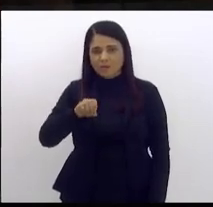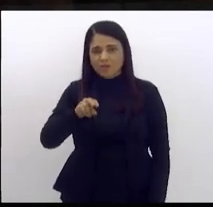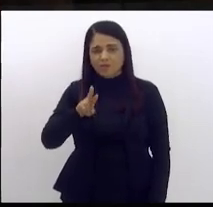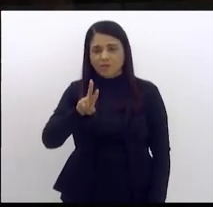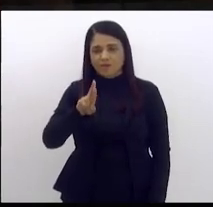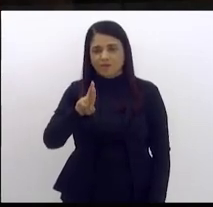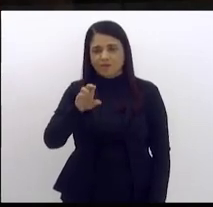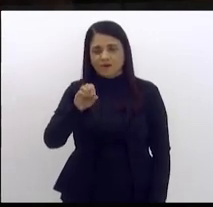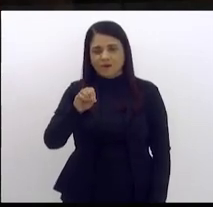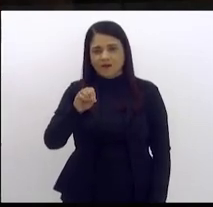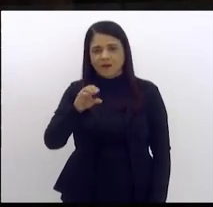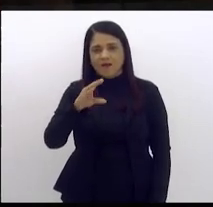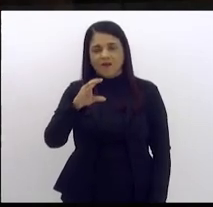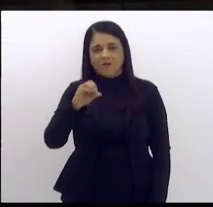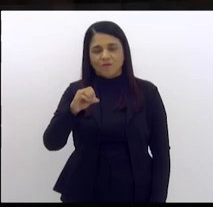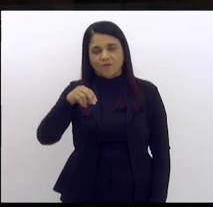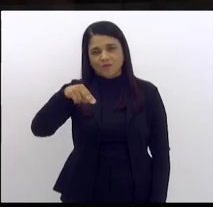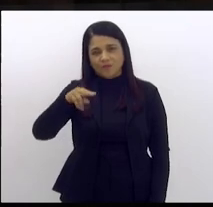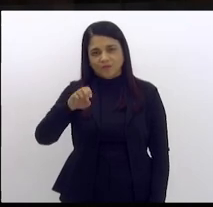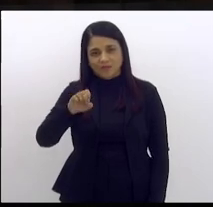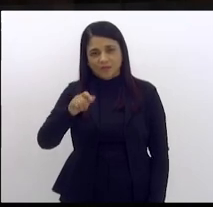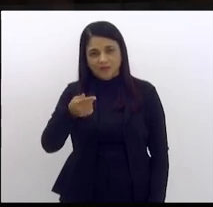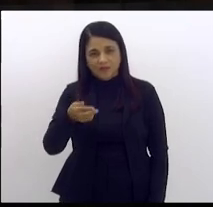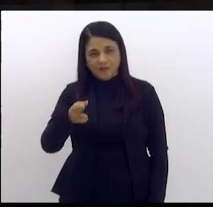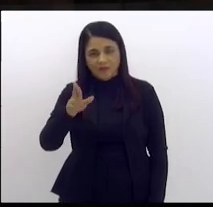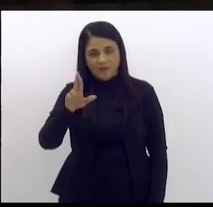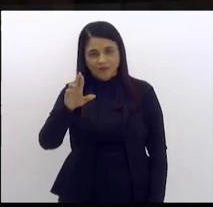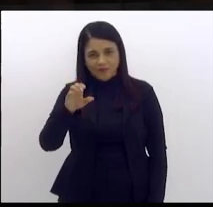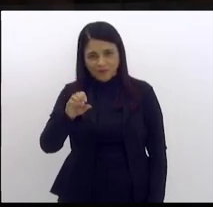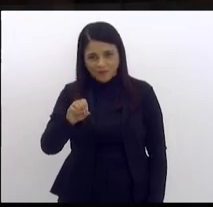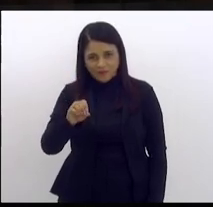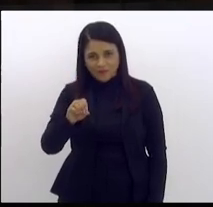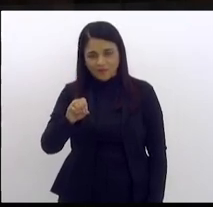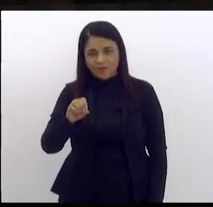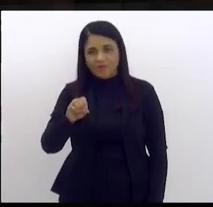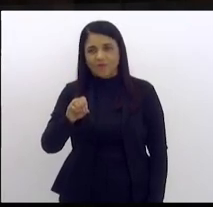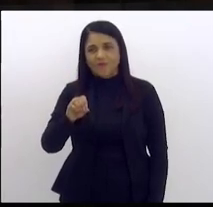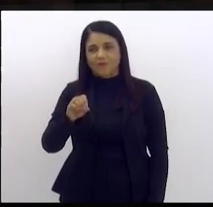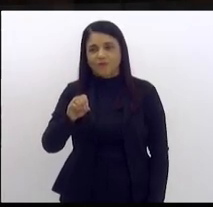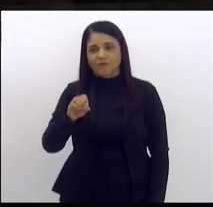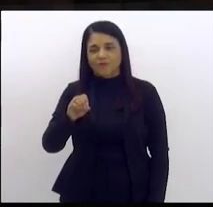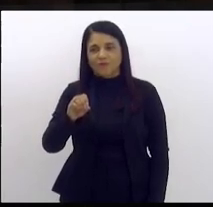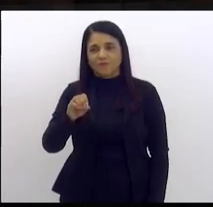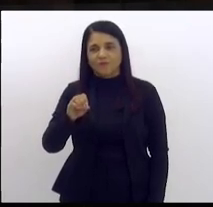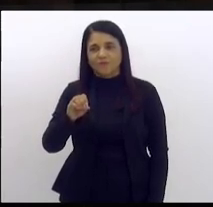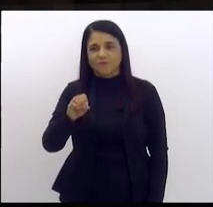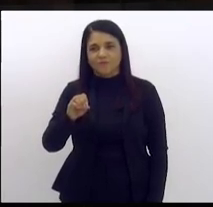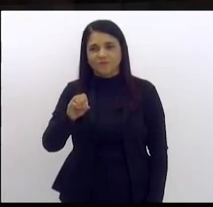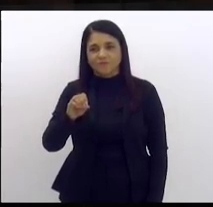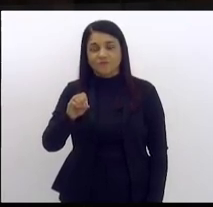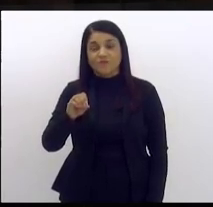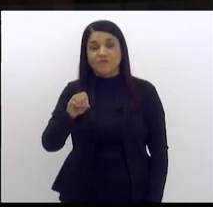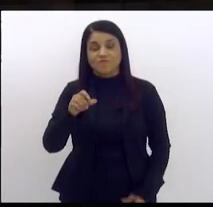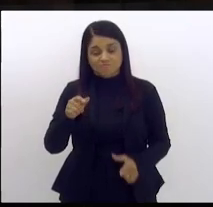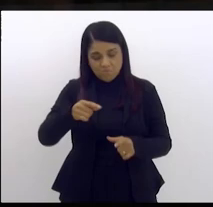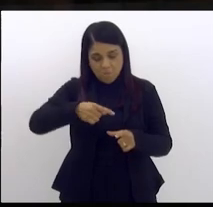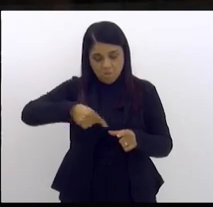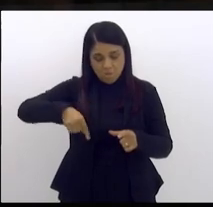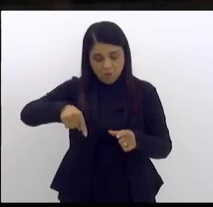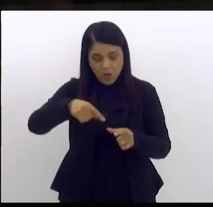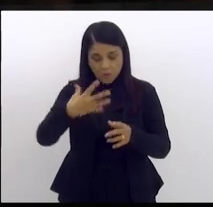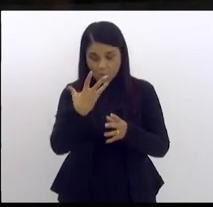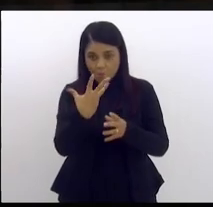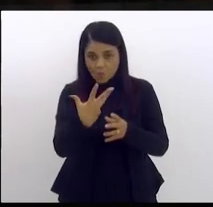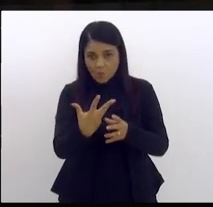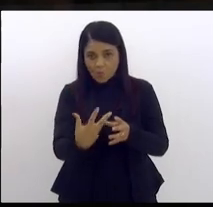uma área que tem Ah um um uma atração muito grande né física que puxa